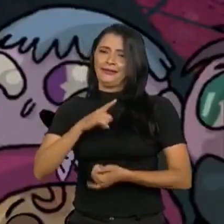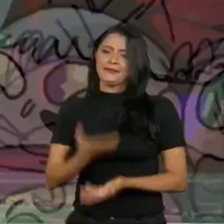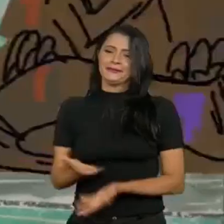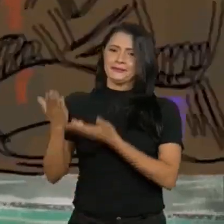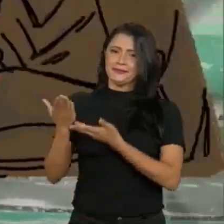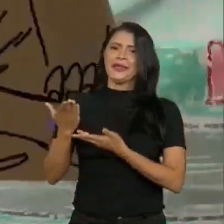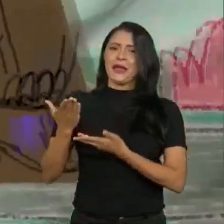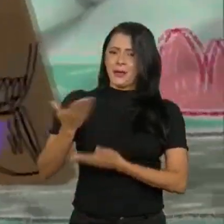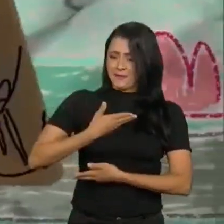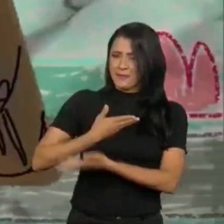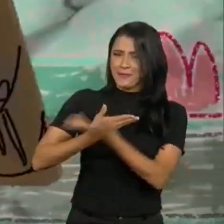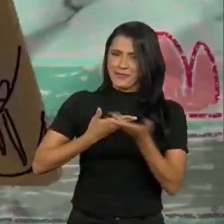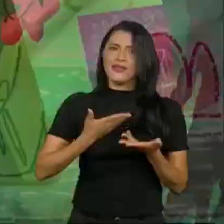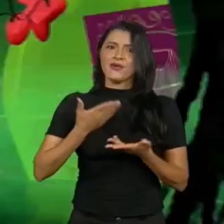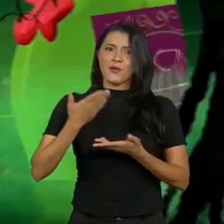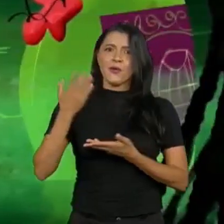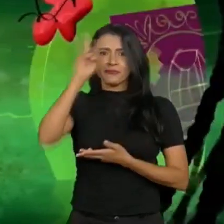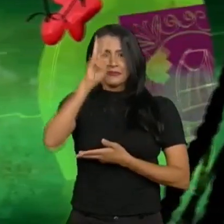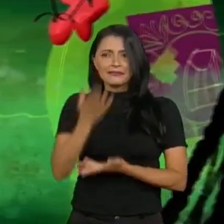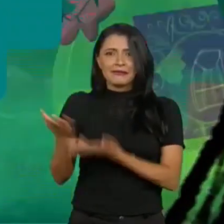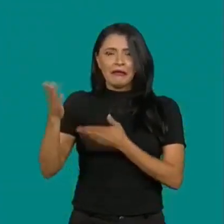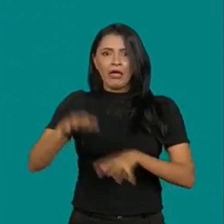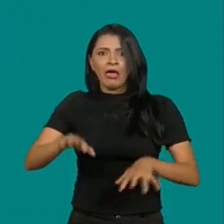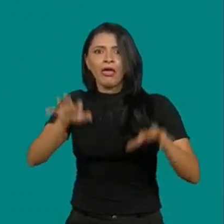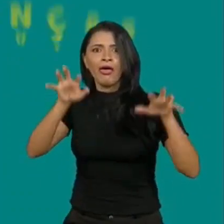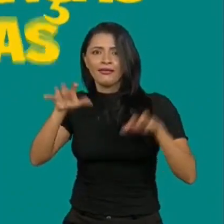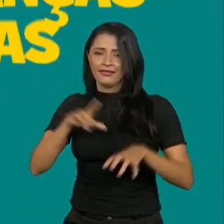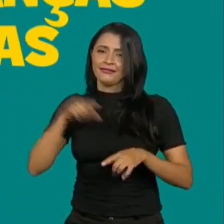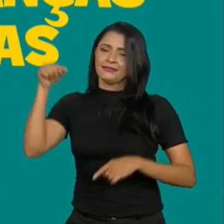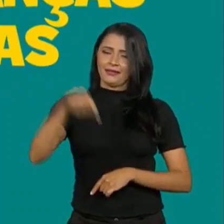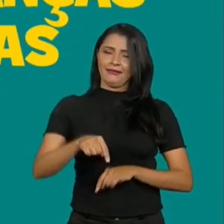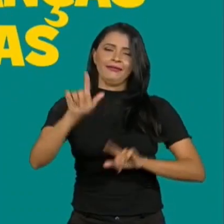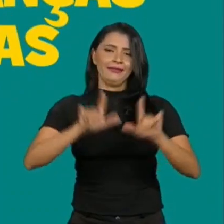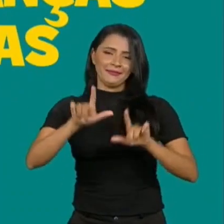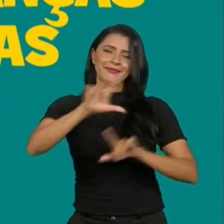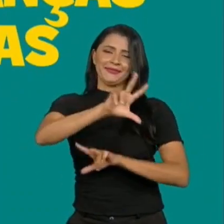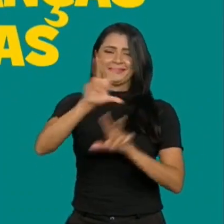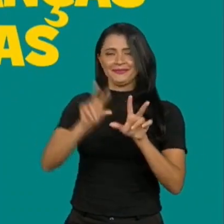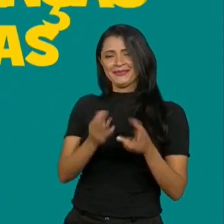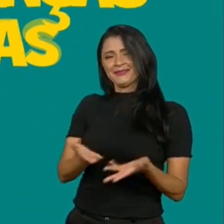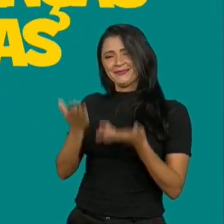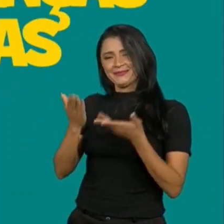e seus amigos nas Historietas Assombradas. Aqui, na TV Brasil Animada.